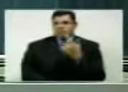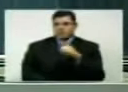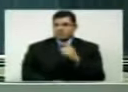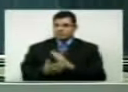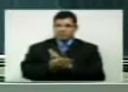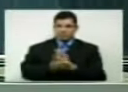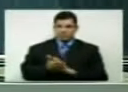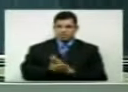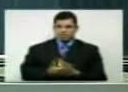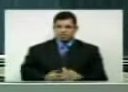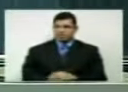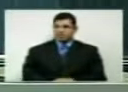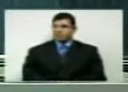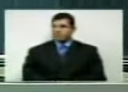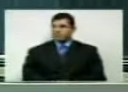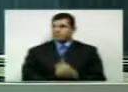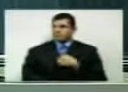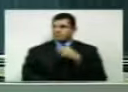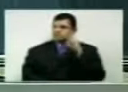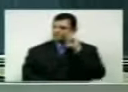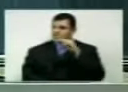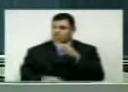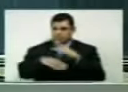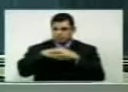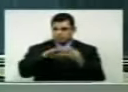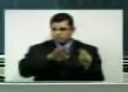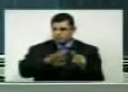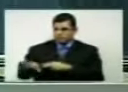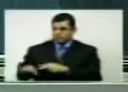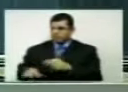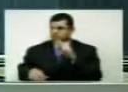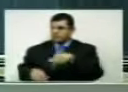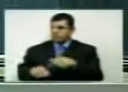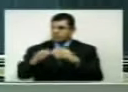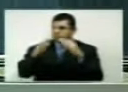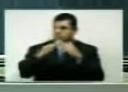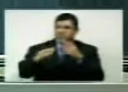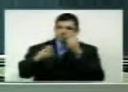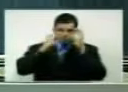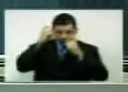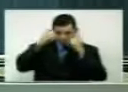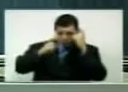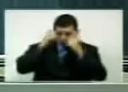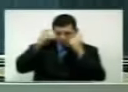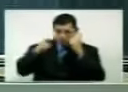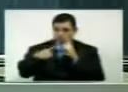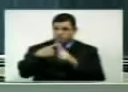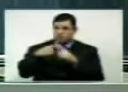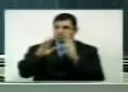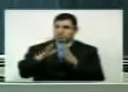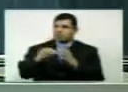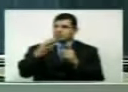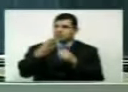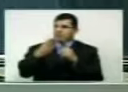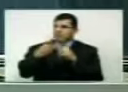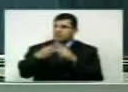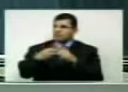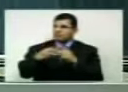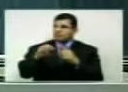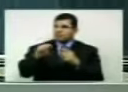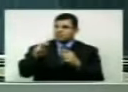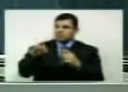Preto. Eu vi uma paciente semana passada vir aqui a esta casa desesperada, porque ela já veio 3 vezes